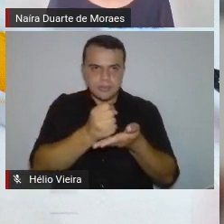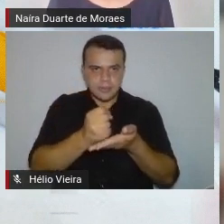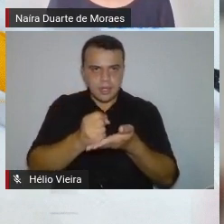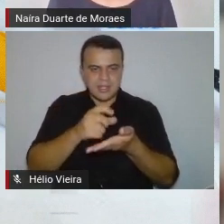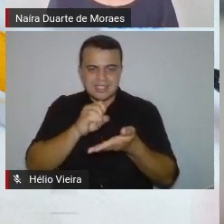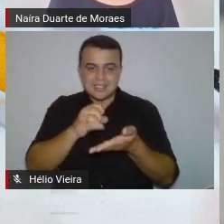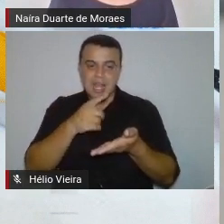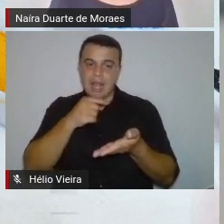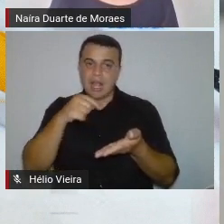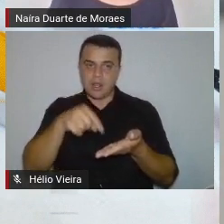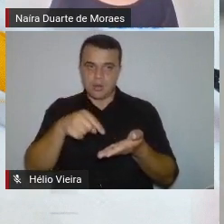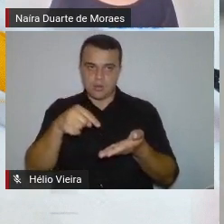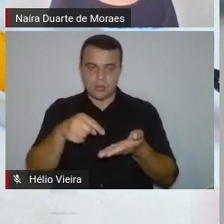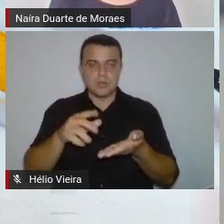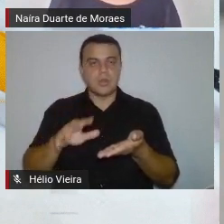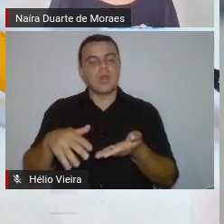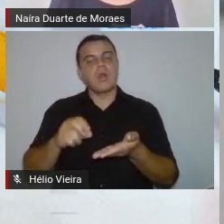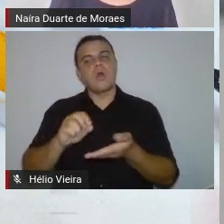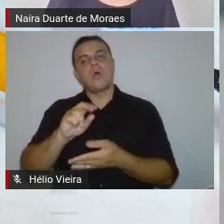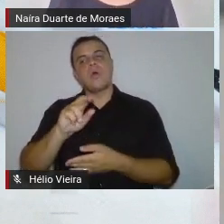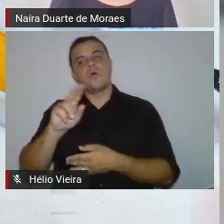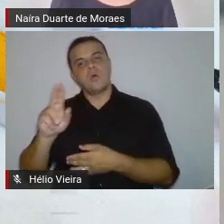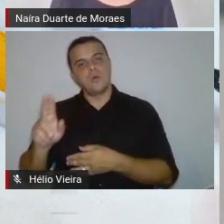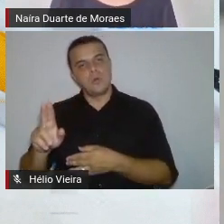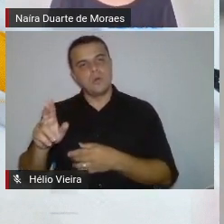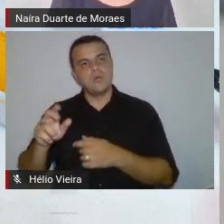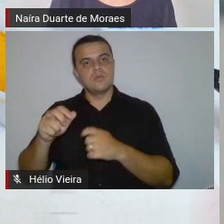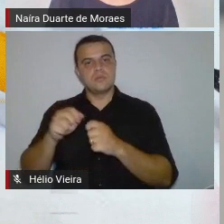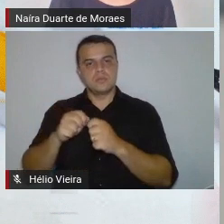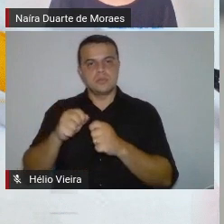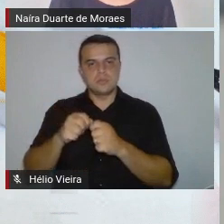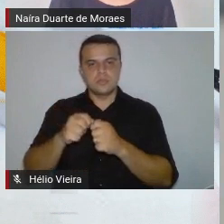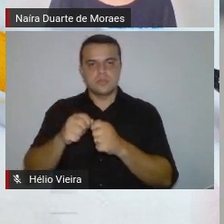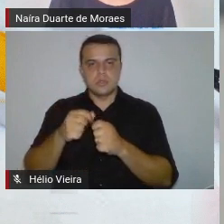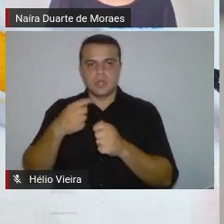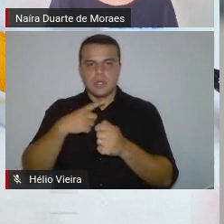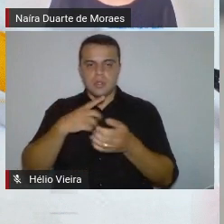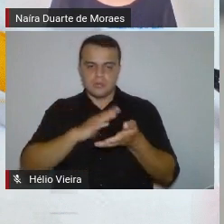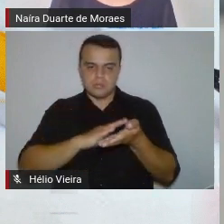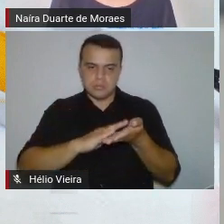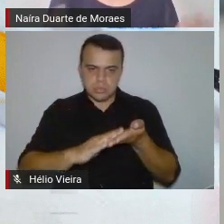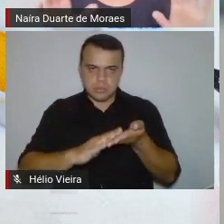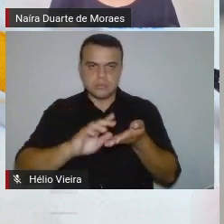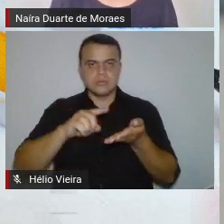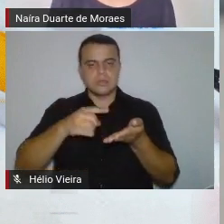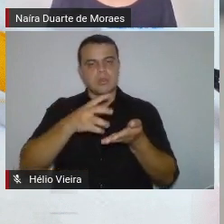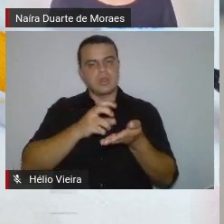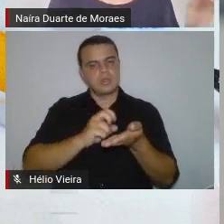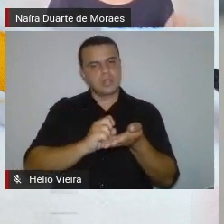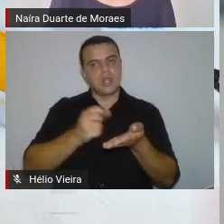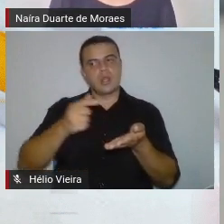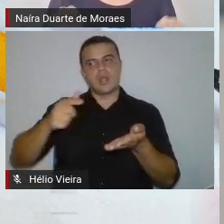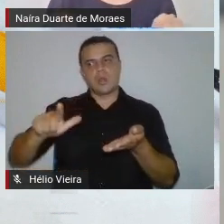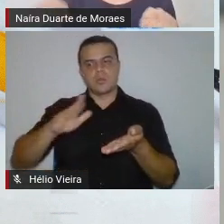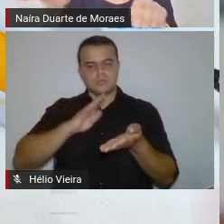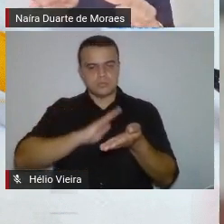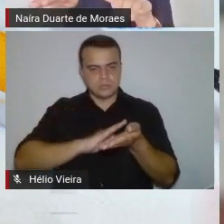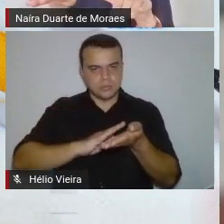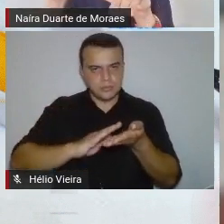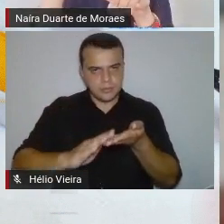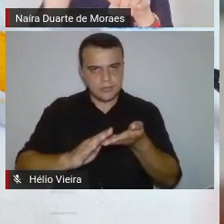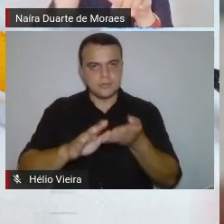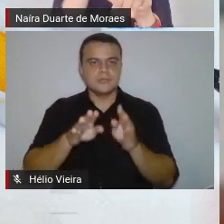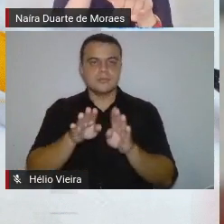molhado. Ou a gente pode fazer isso com uma camada e depois deixar secar e depois inserir uma outra